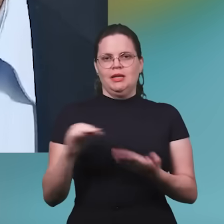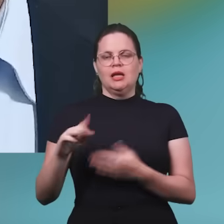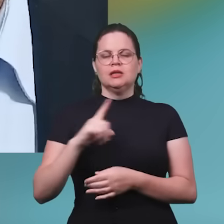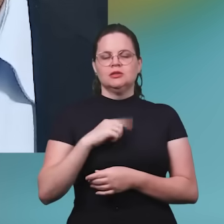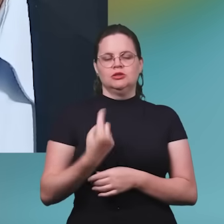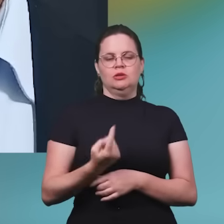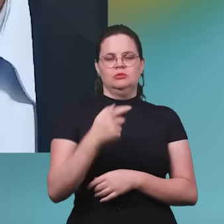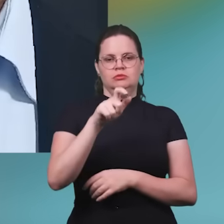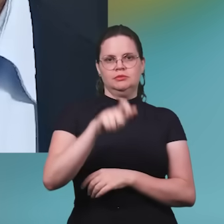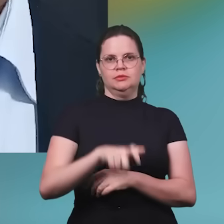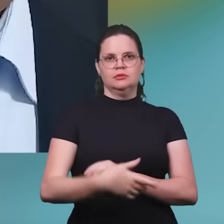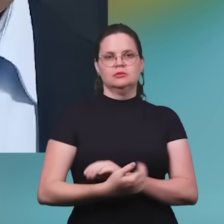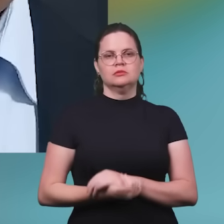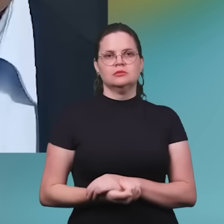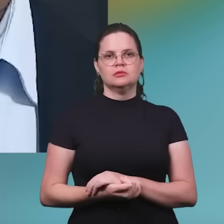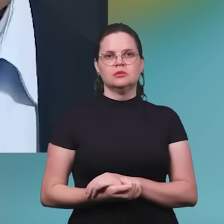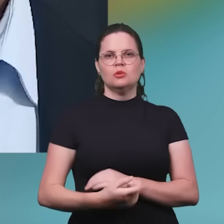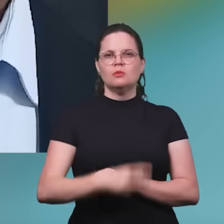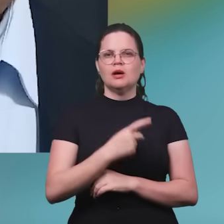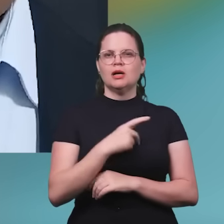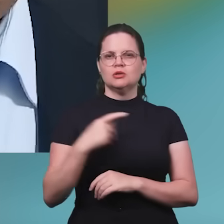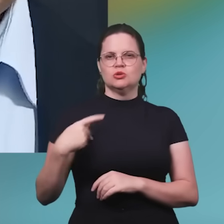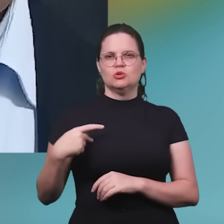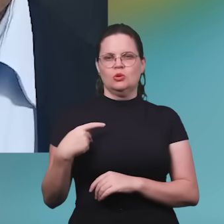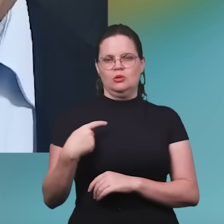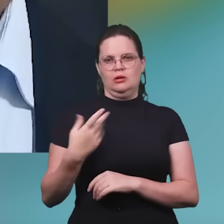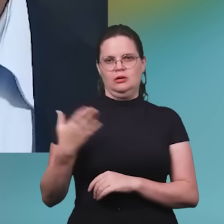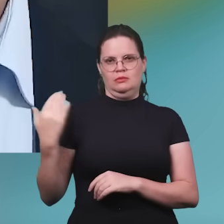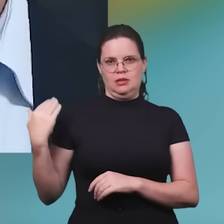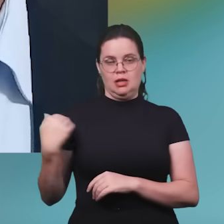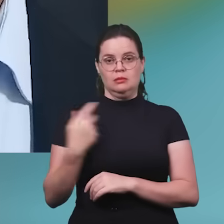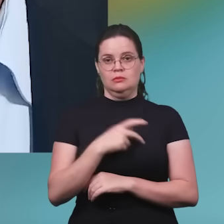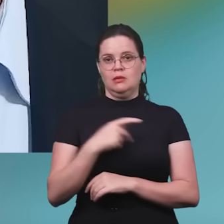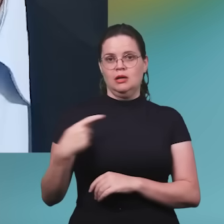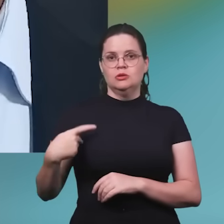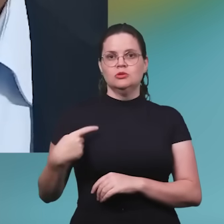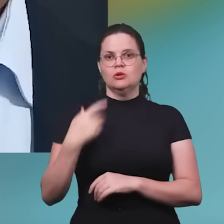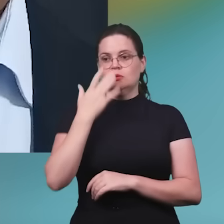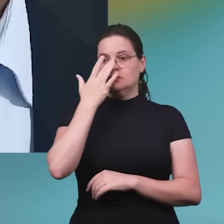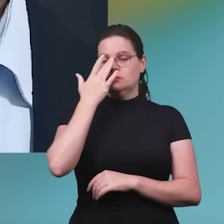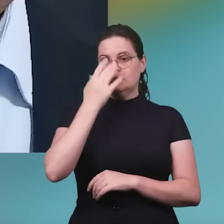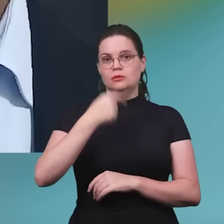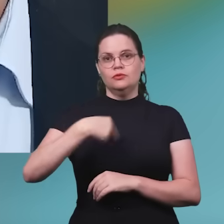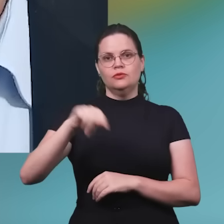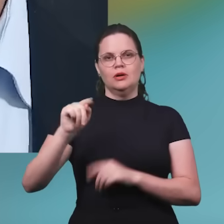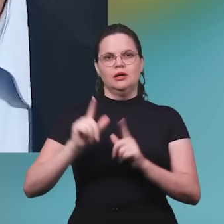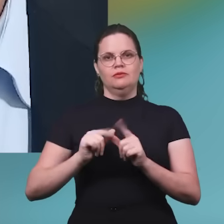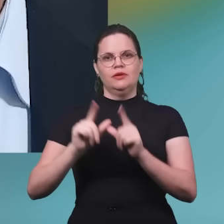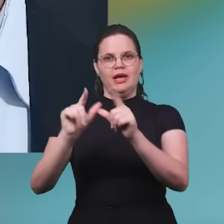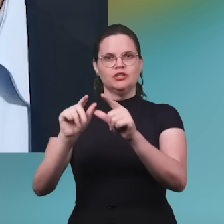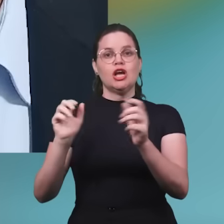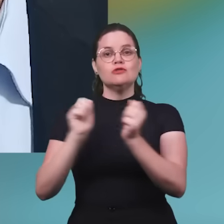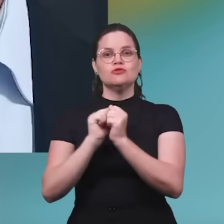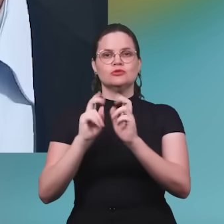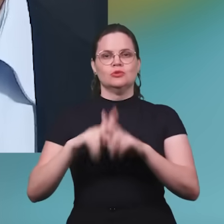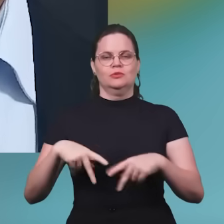Naquele dia, o pastor havia chegado de uma viagem que tinha feito ao presbitério,